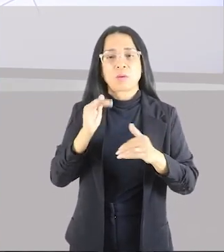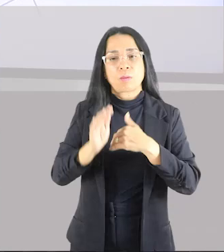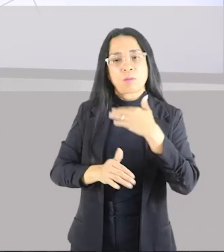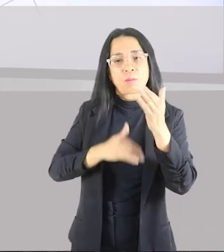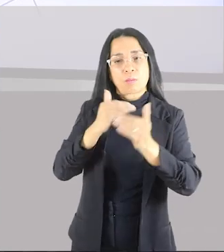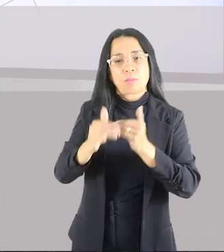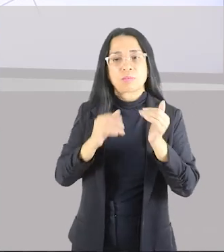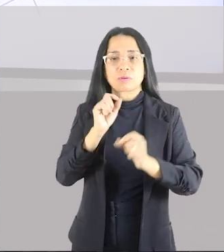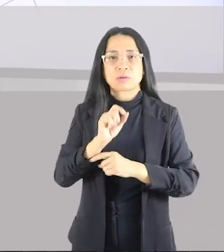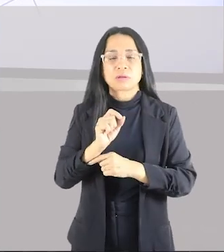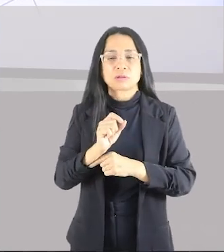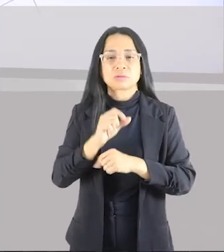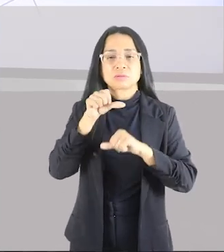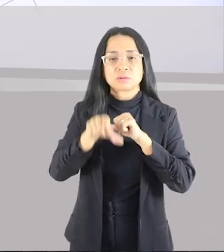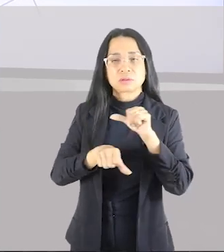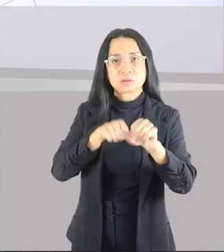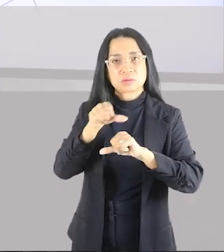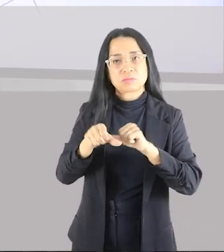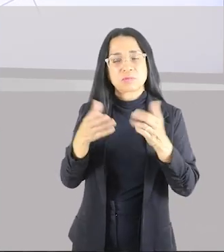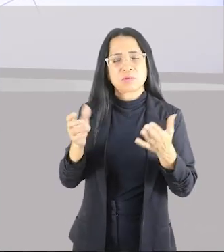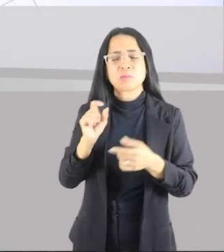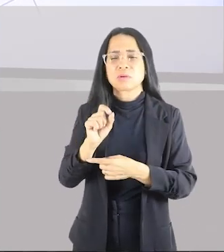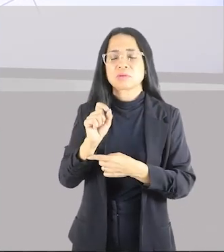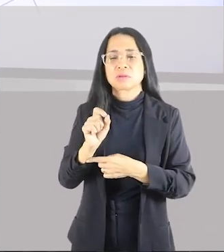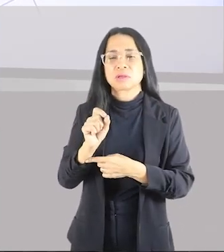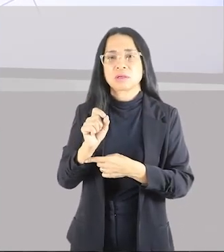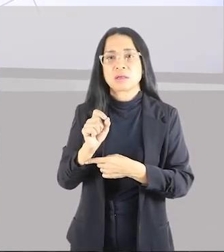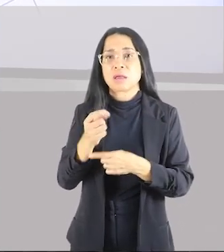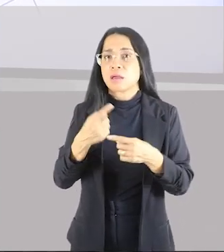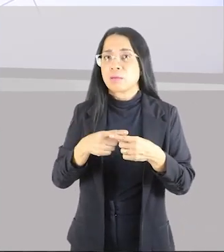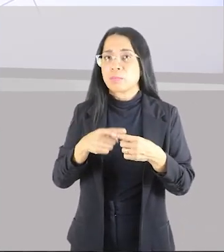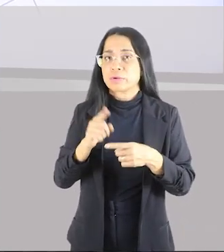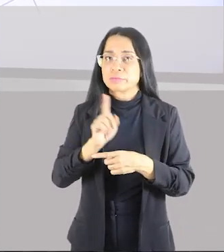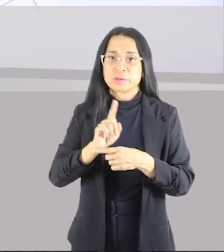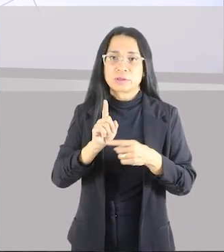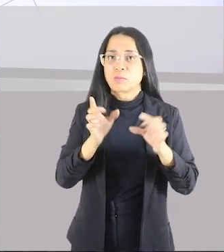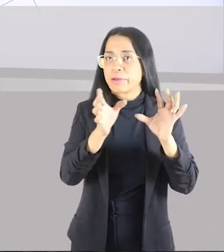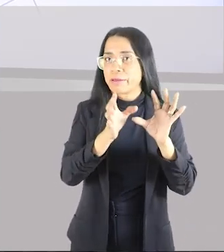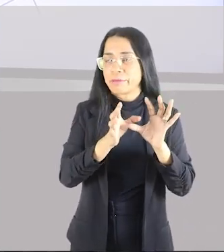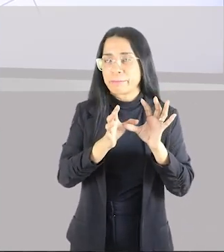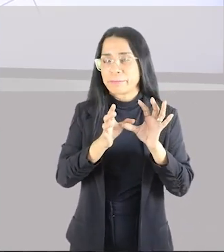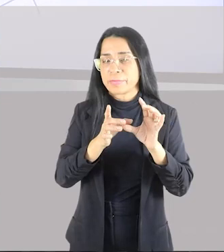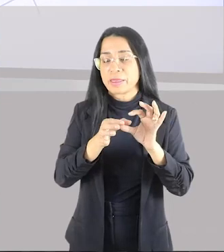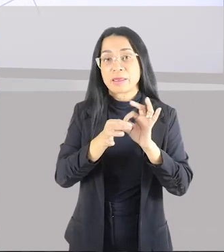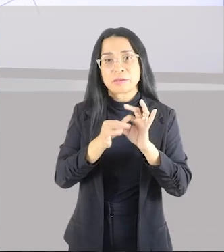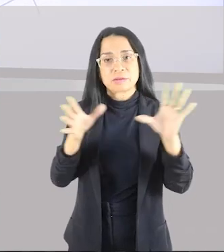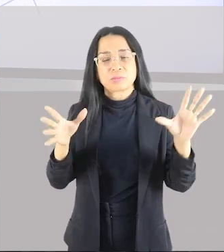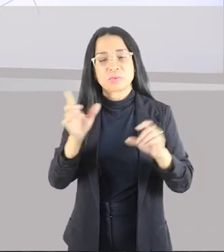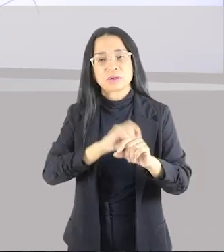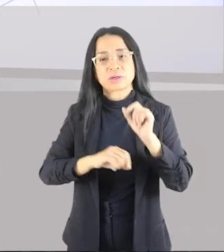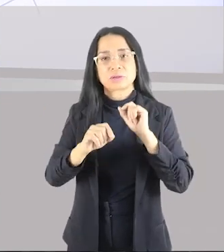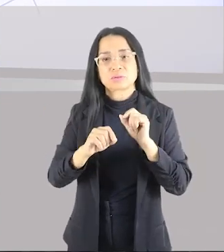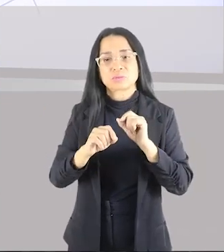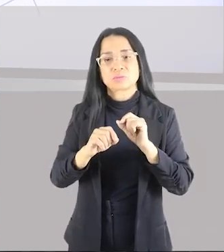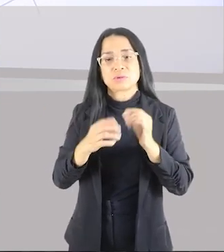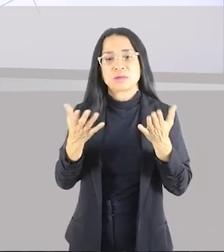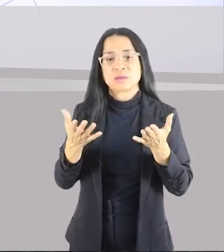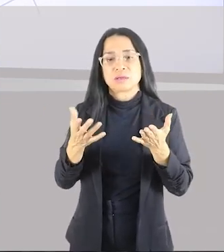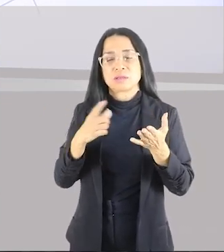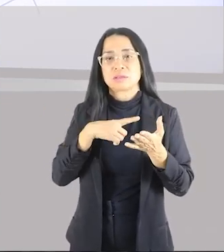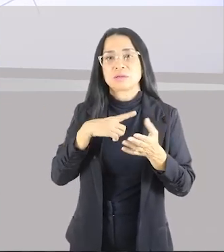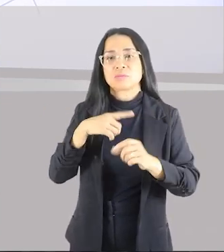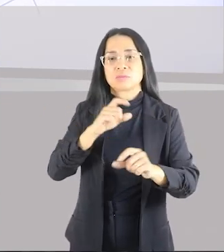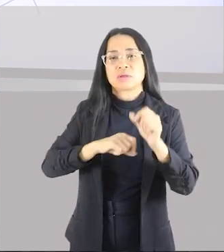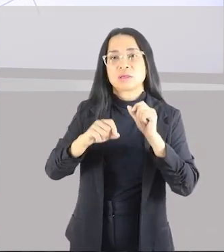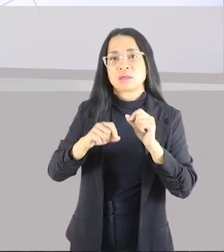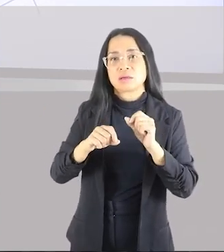um processo que deveria ser democrático, como a globalização ele se torna hiperverso, ou seja, ele atinge apenas